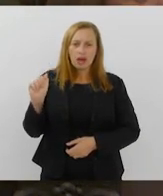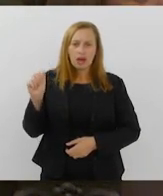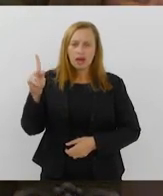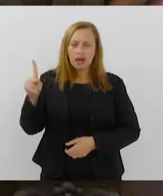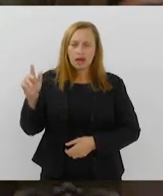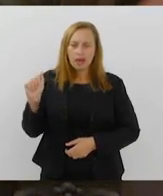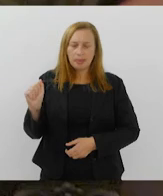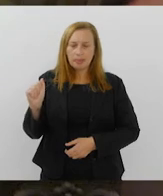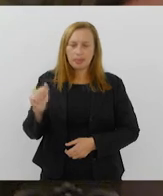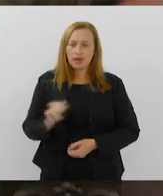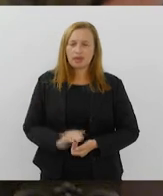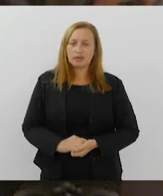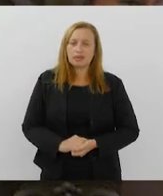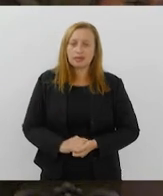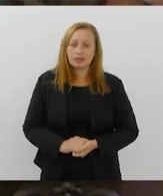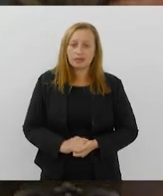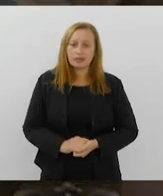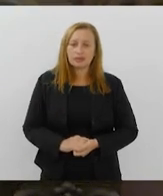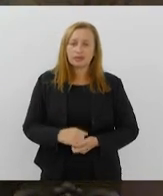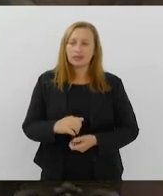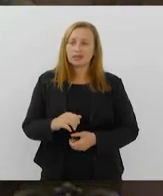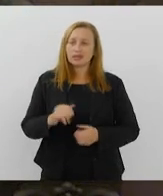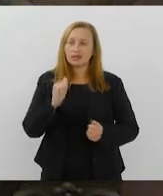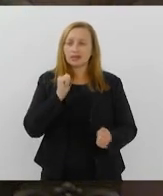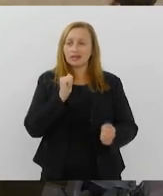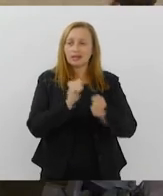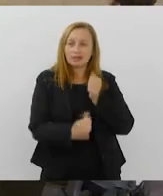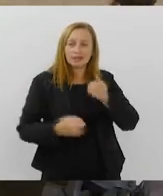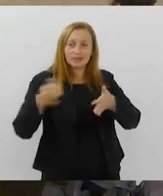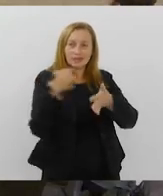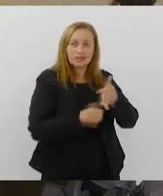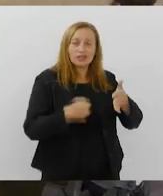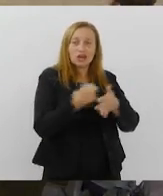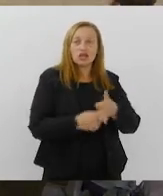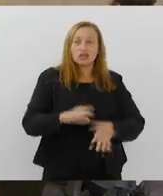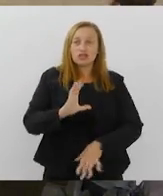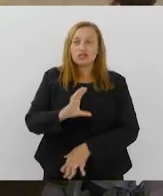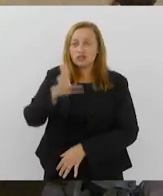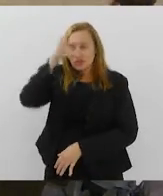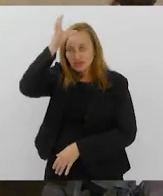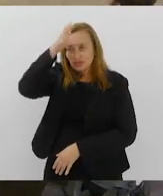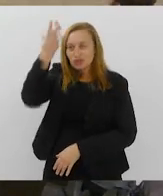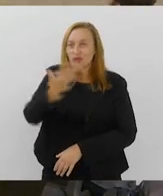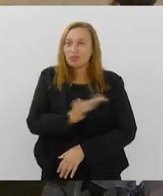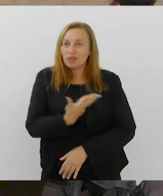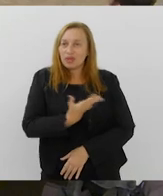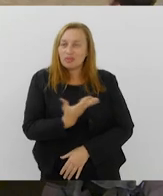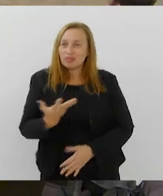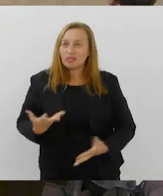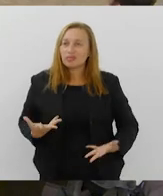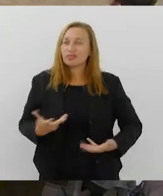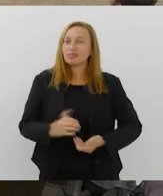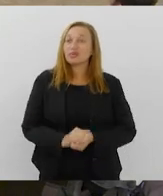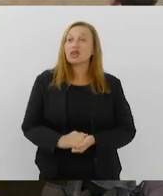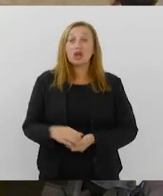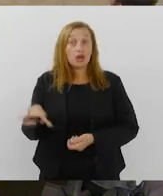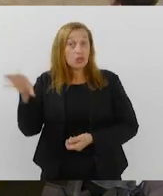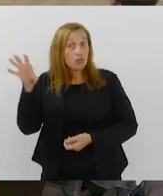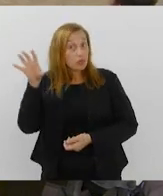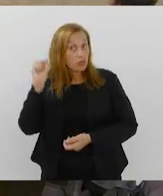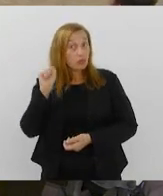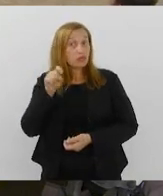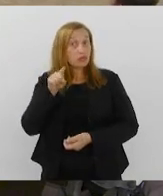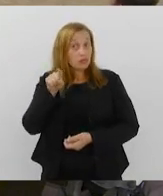do Rio de Janeiro, das artes marciais, tio de um amigo querido. Ouço falar do senhor desde muito pequeno.